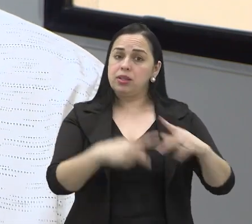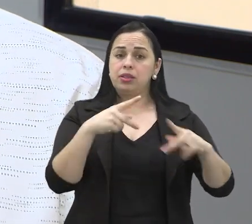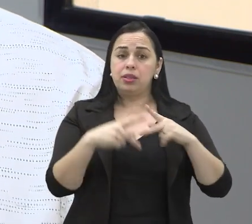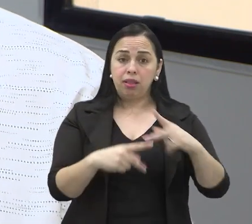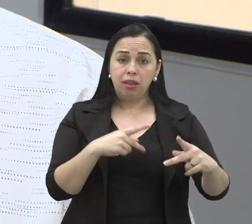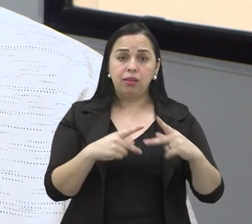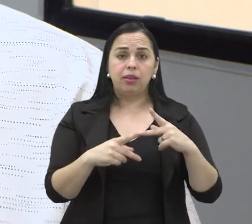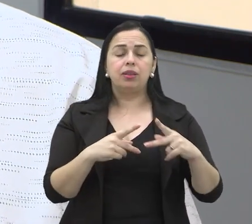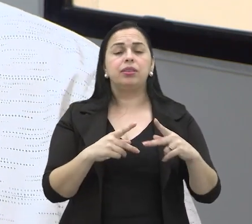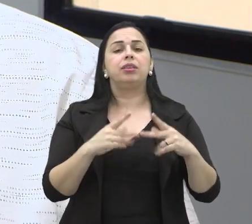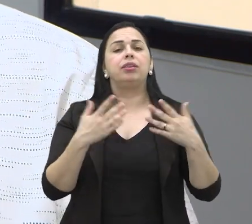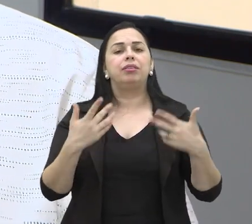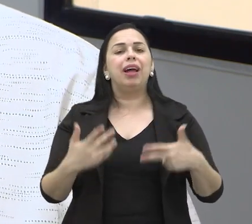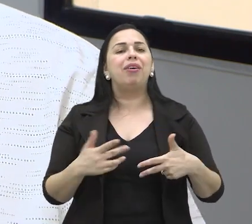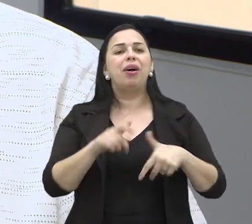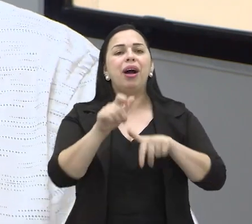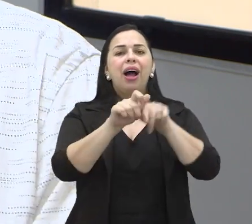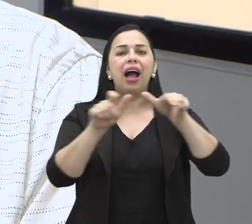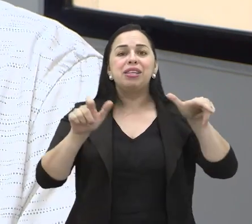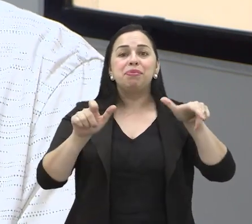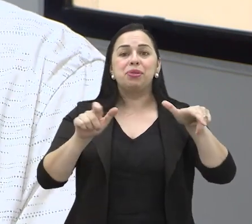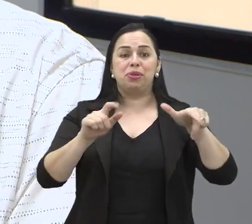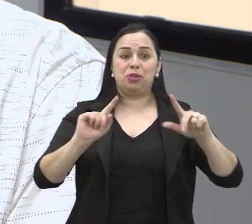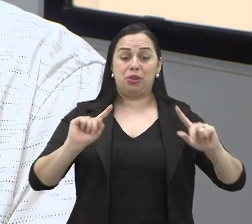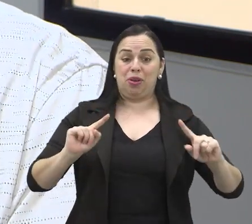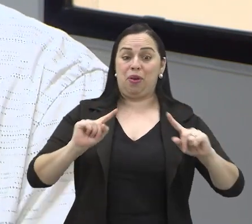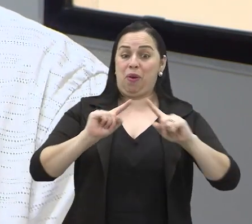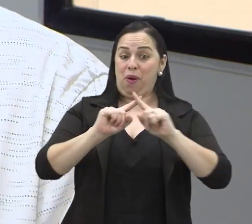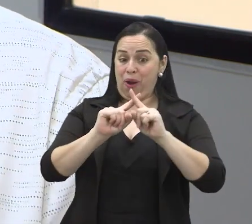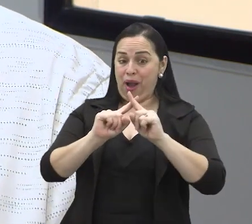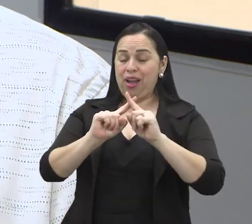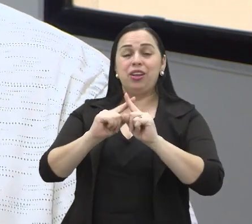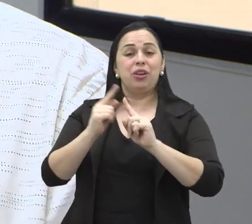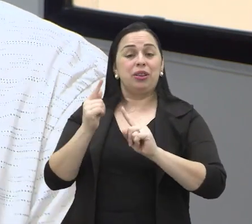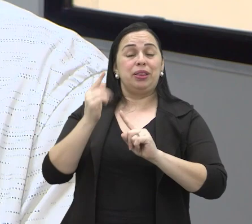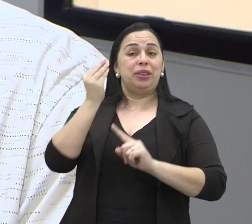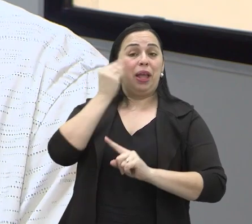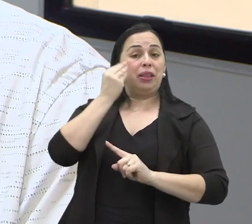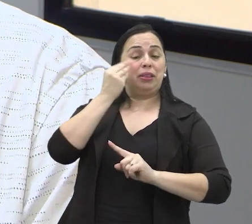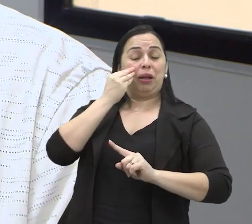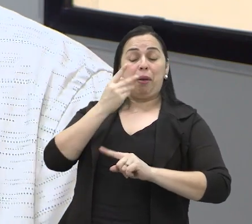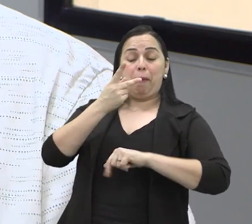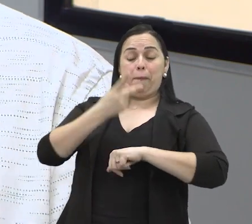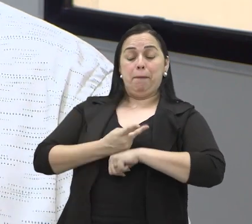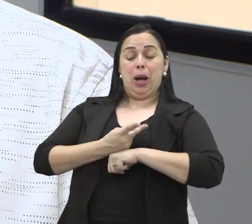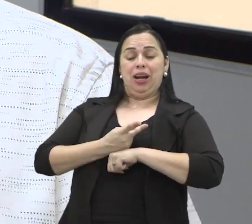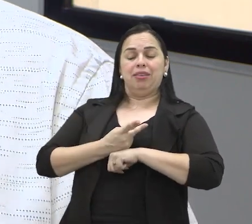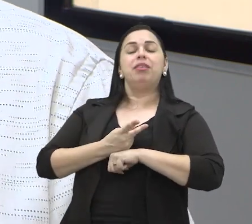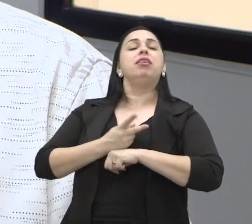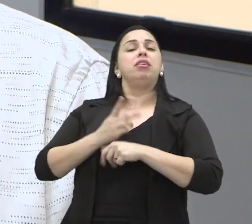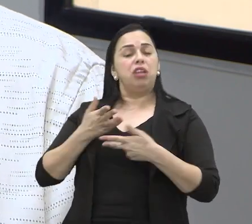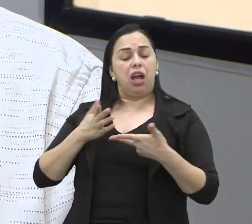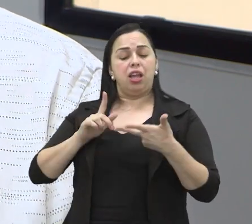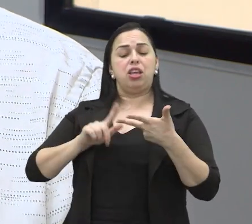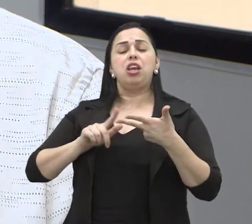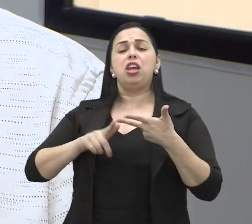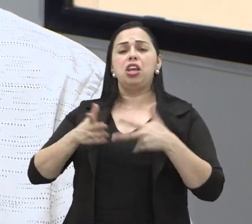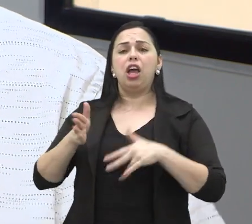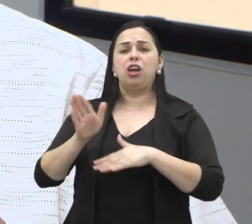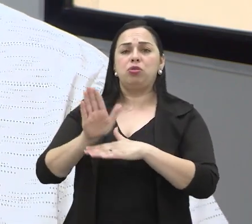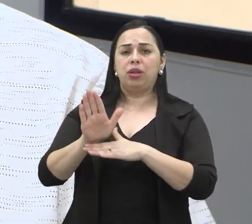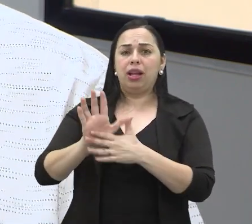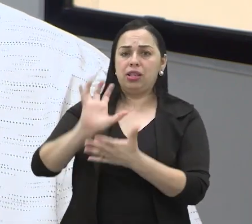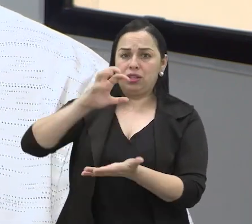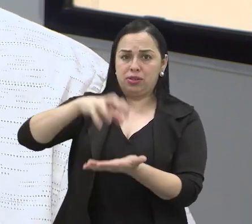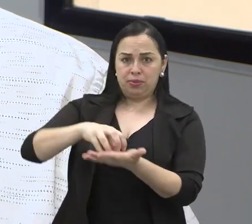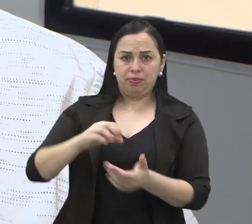estão aqui no município. Então, o próprio joseense faz a aposta, concorre ao prêmio e ainda vai estar ajudando as